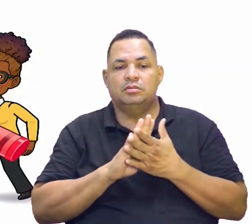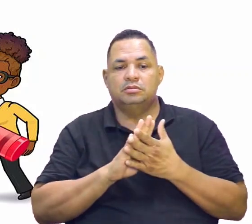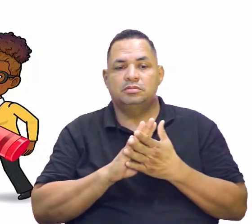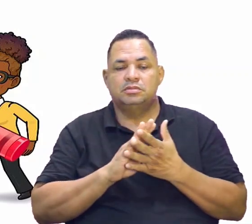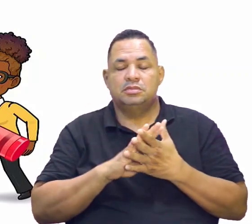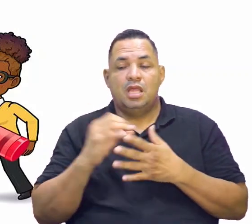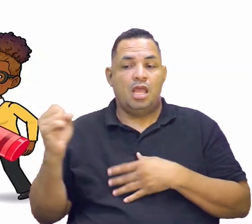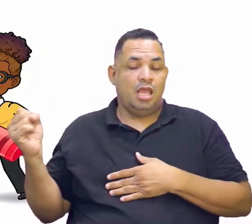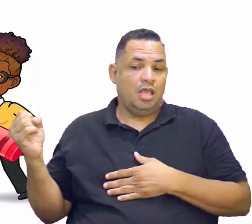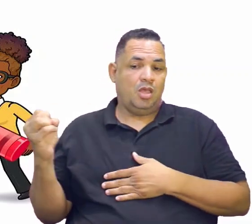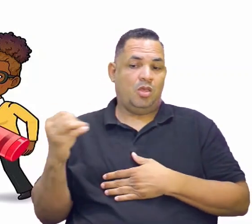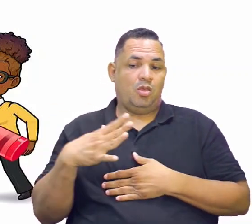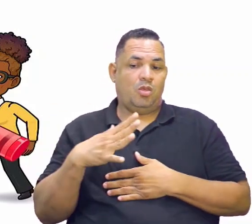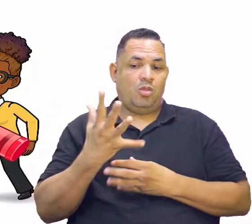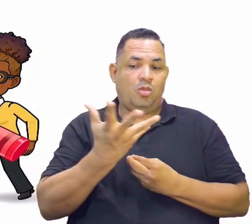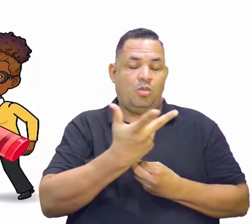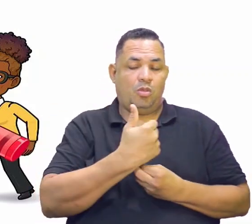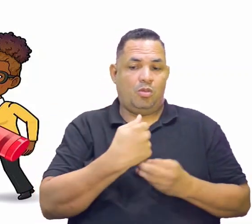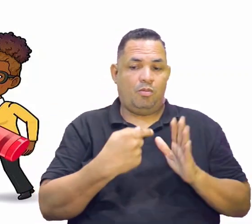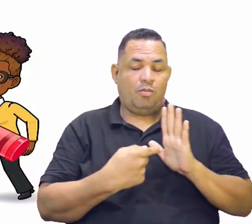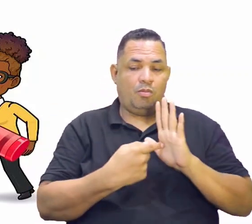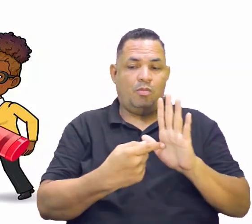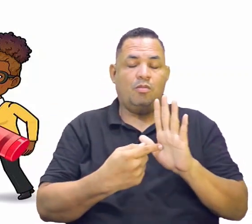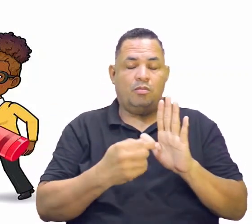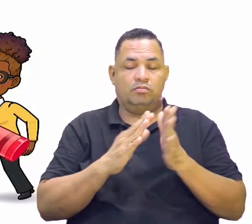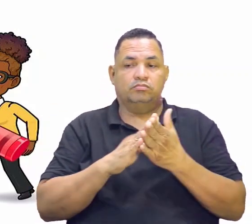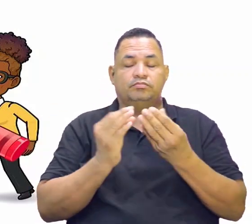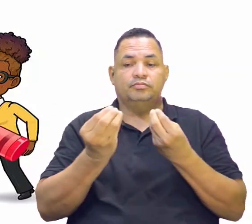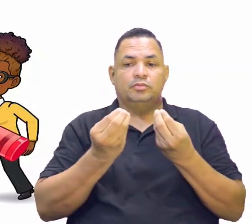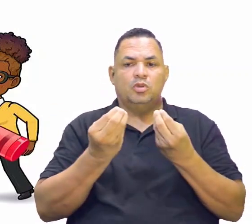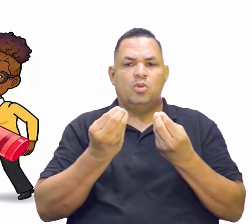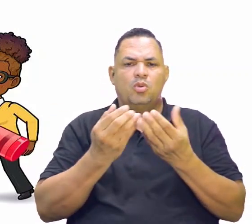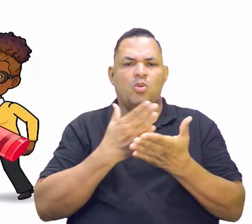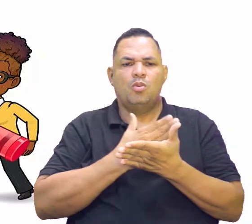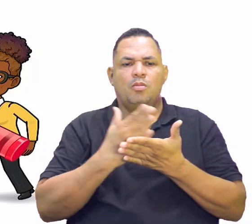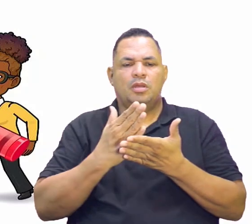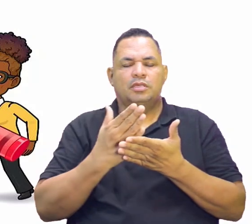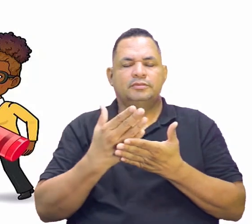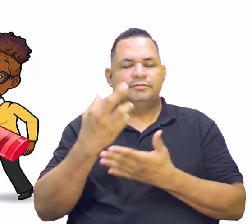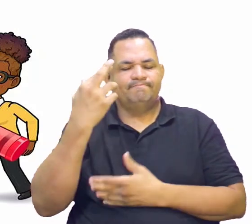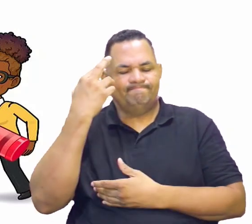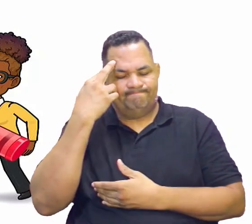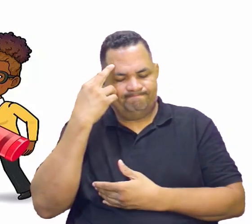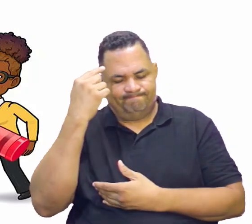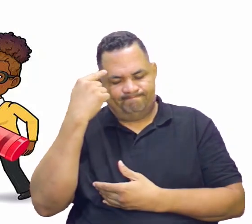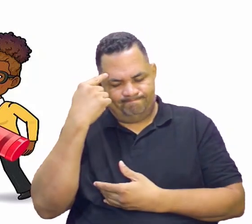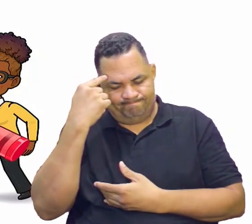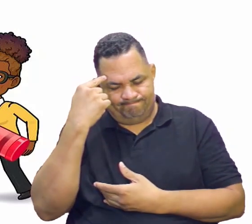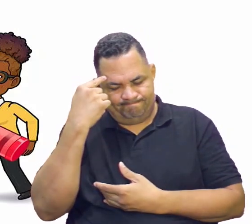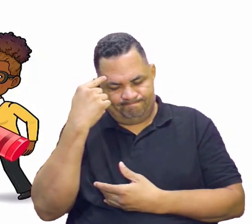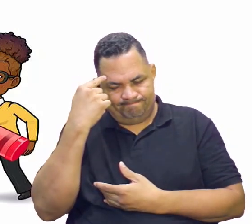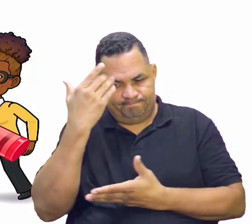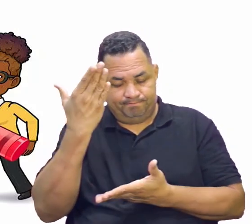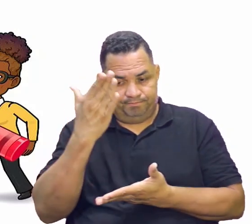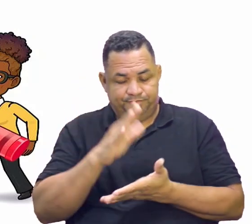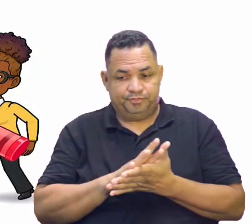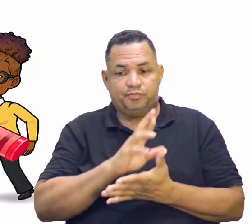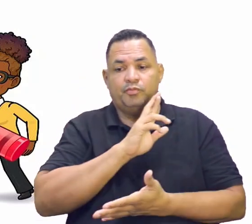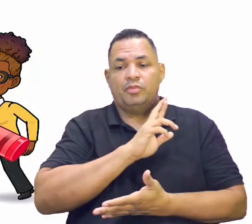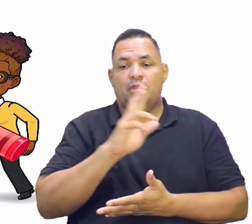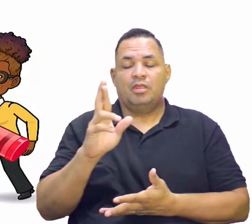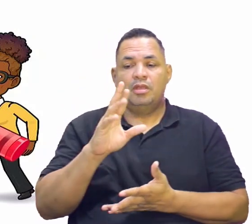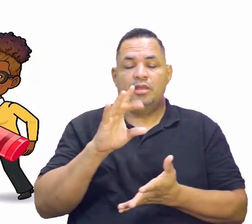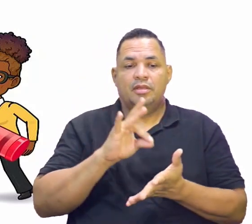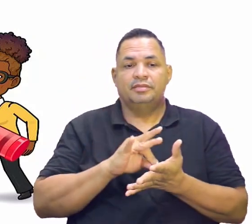essas vanguardas para mostrar um outro lado, comecem a fazer essa reflexão. Certo? A religião,